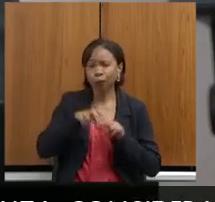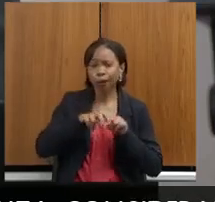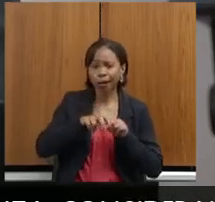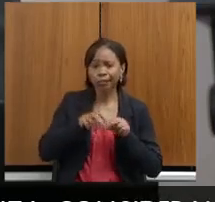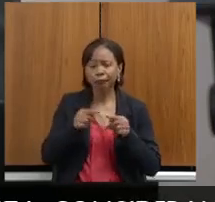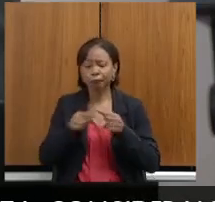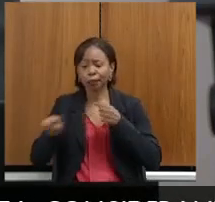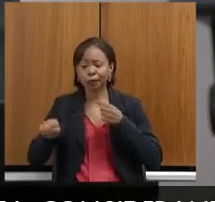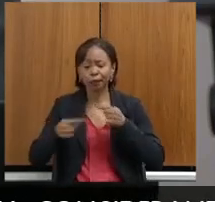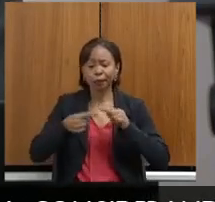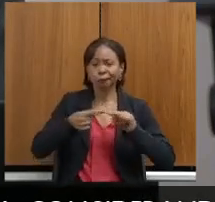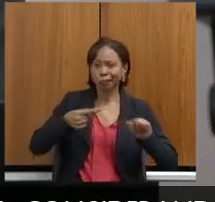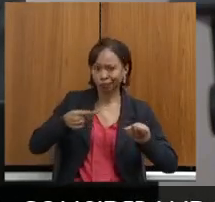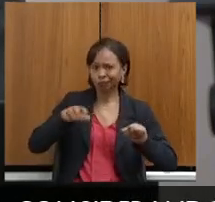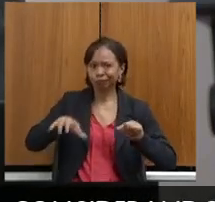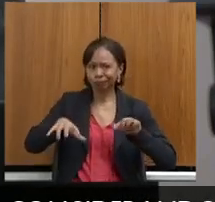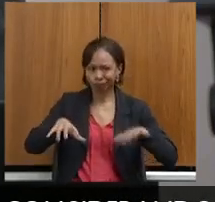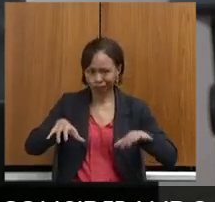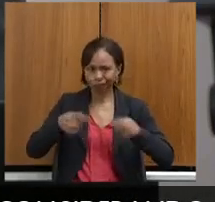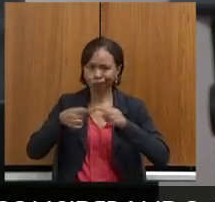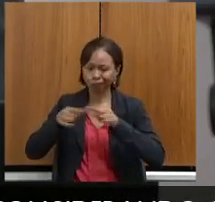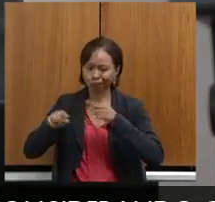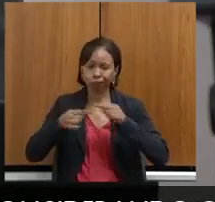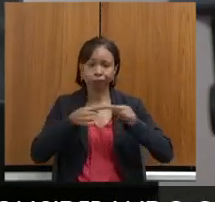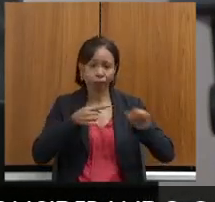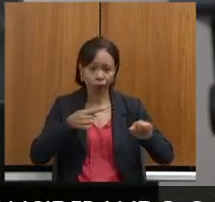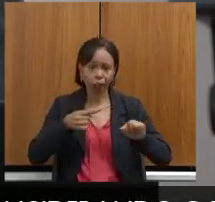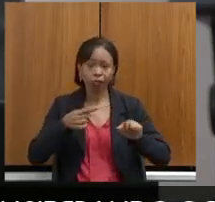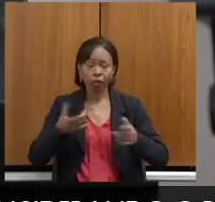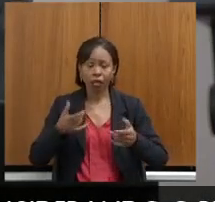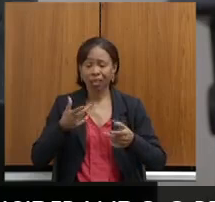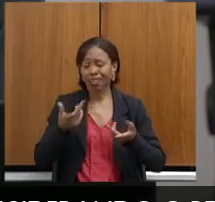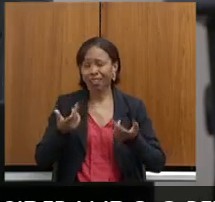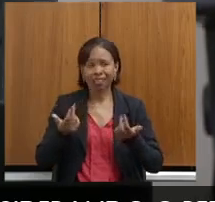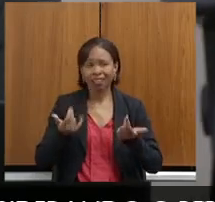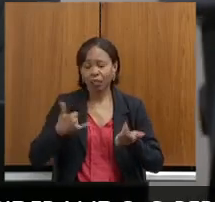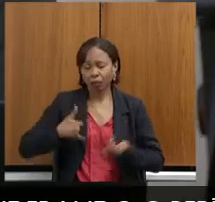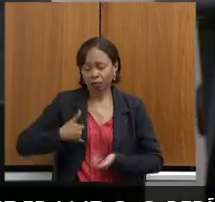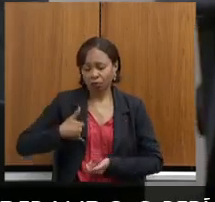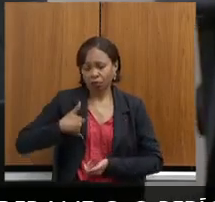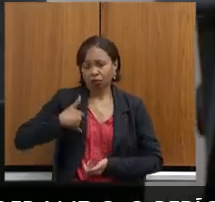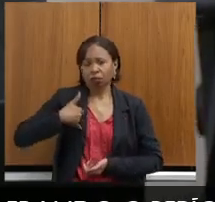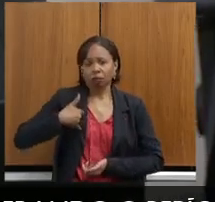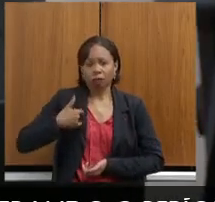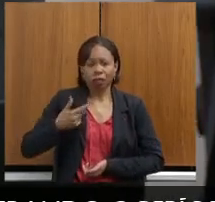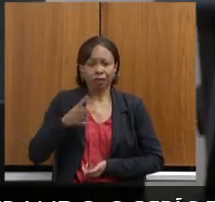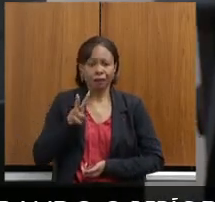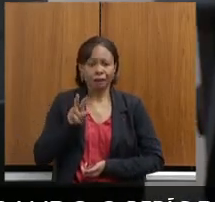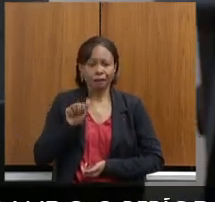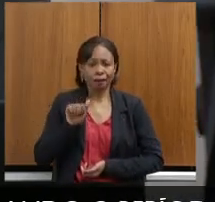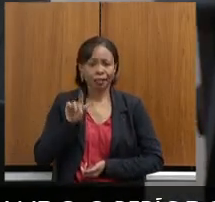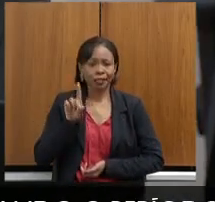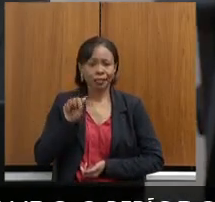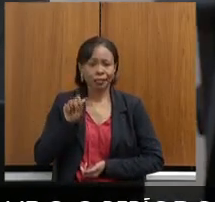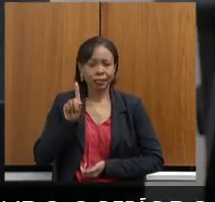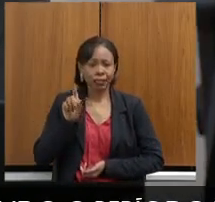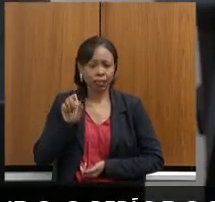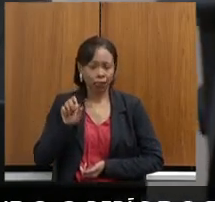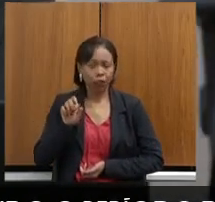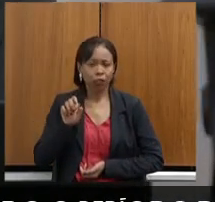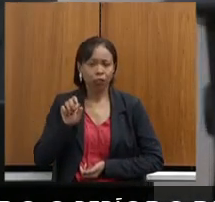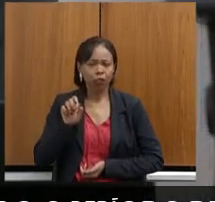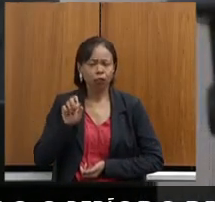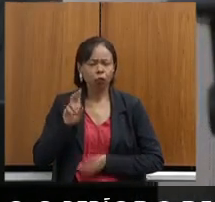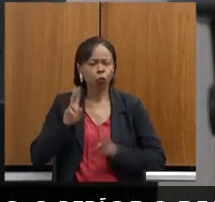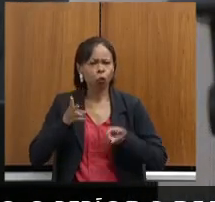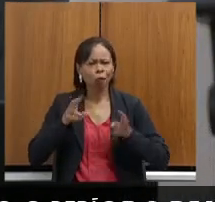outra E o pior é que a gente trata de vaidade no mesmo ente Federado faz mesmas forças